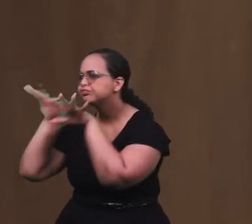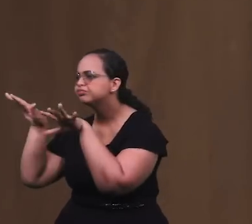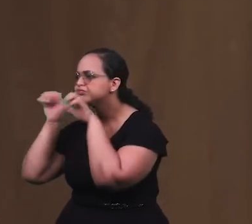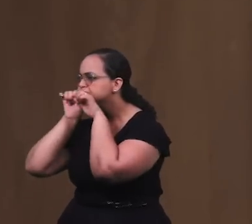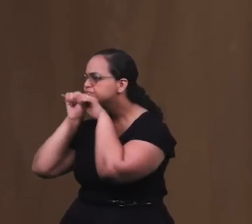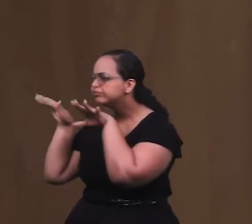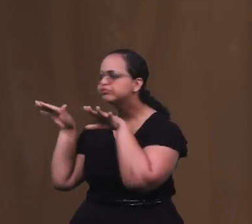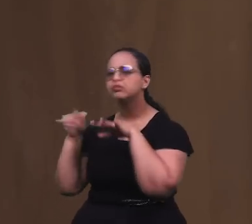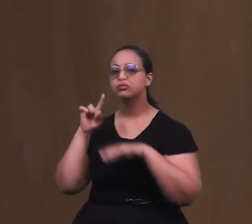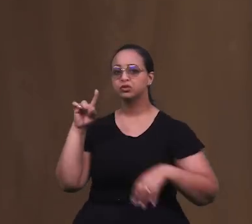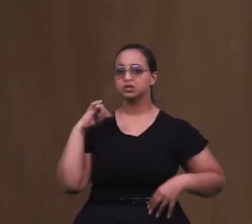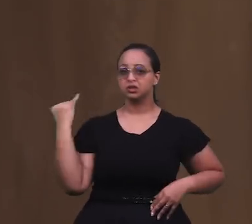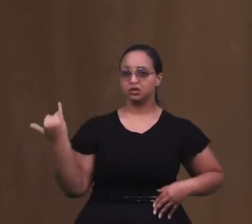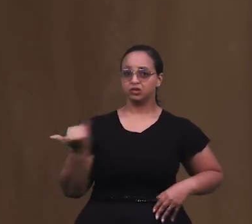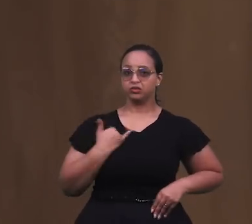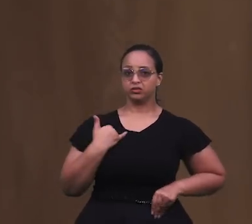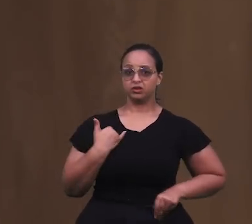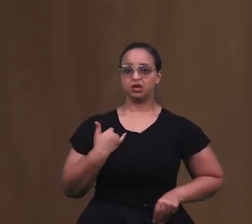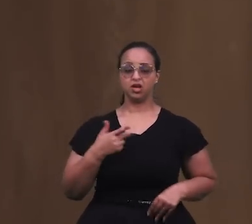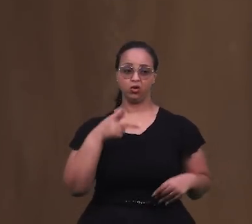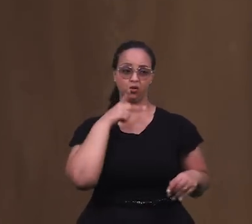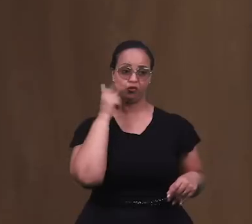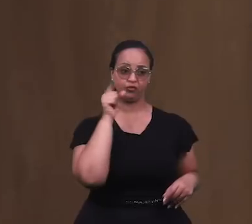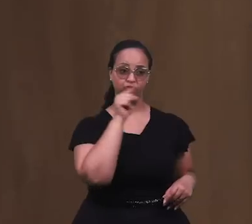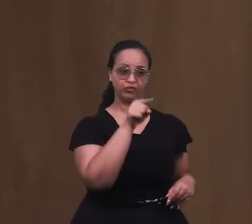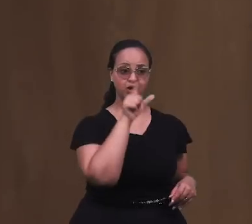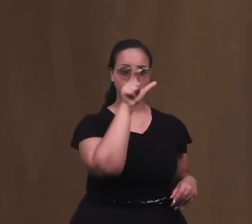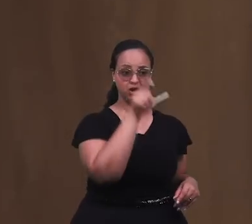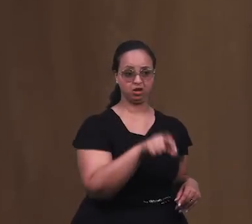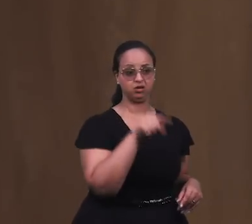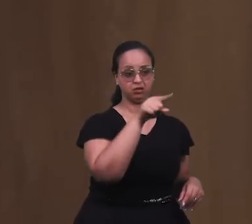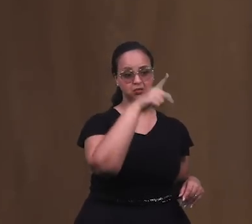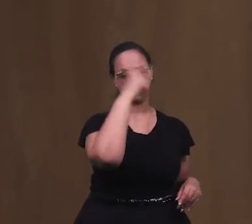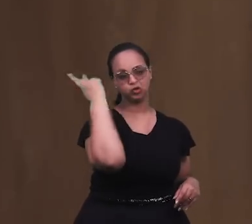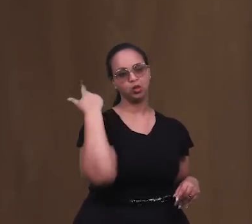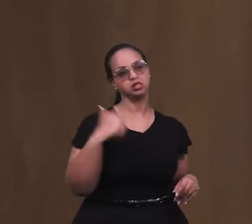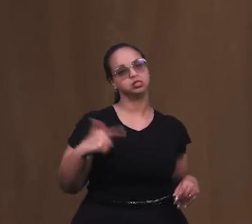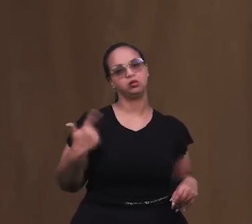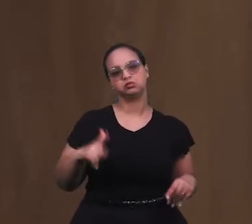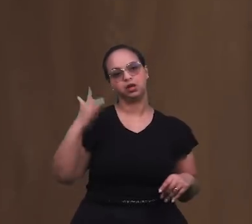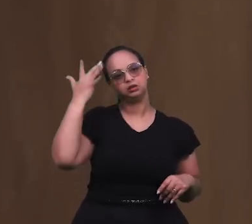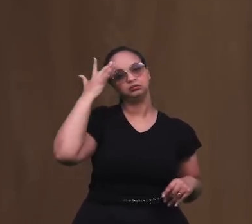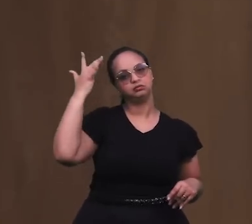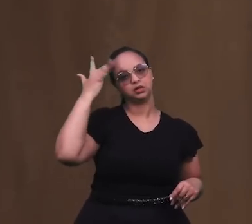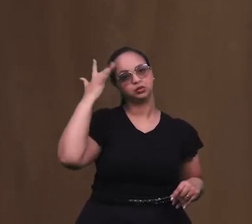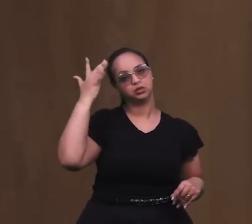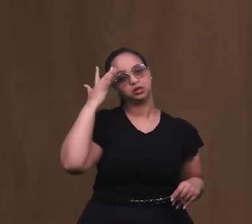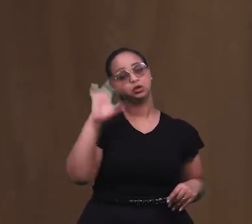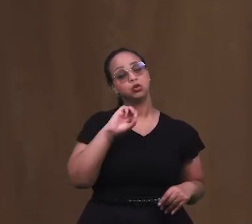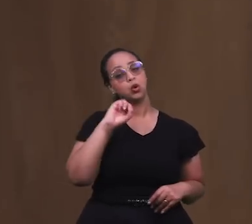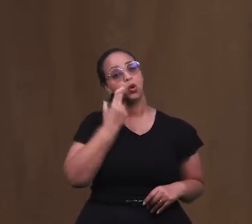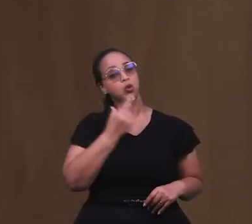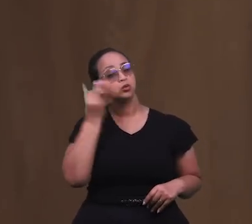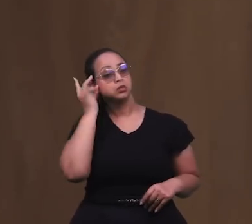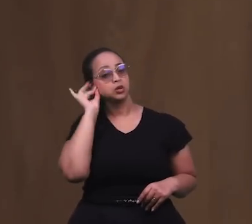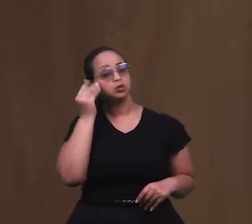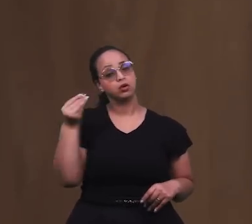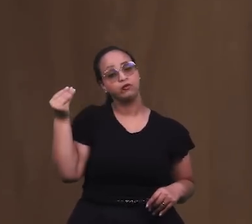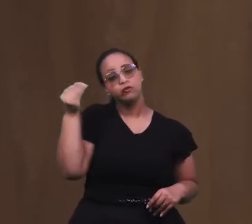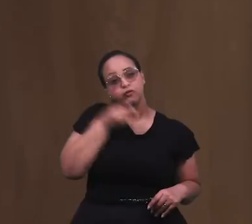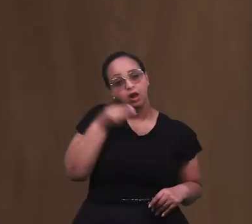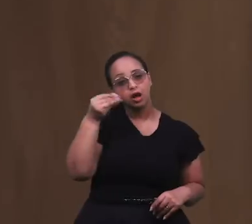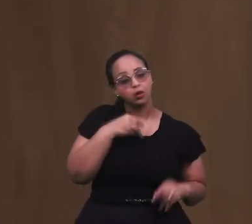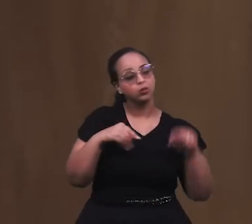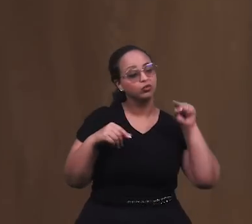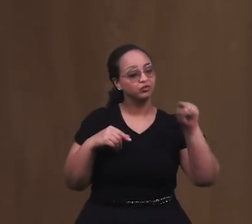uma palavra, você expõe a sua mágoa para uma pessoa que não tem o Senhor, ou que não está em um bom momento na vida espiritual, e você ouve